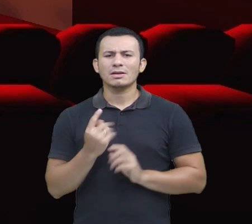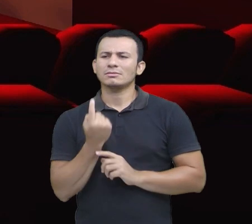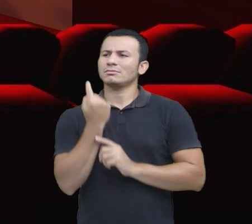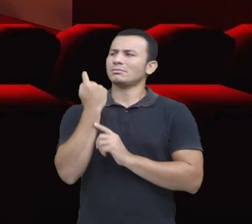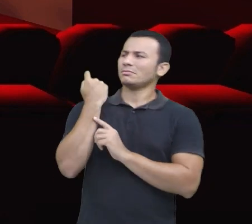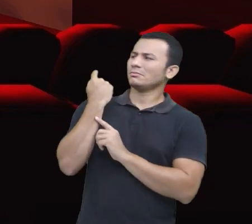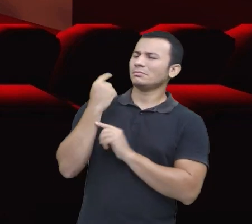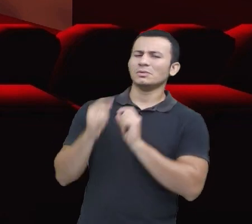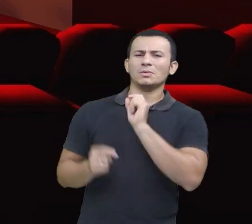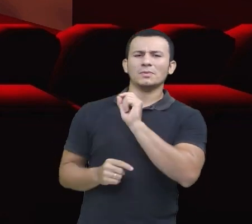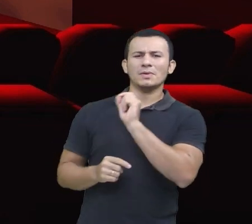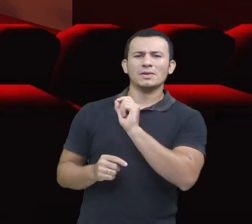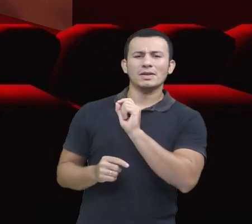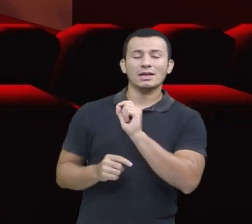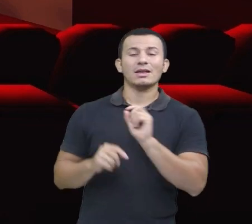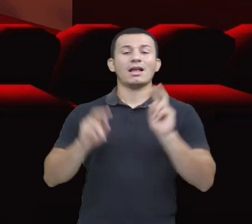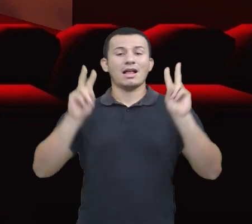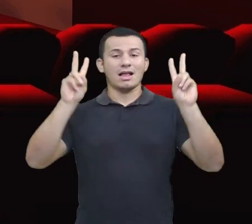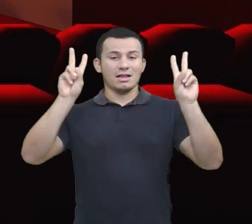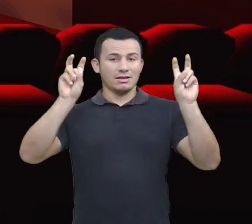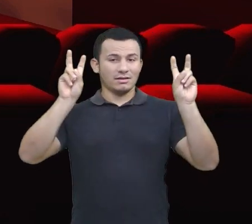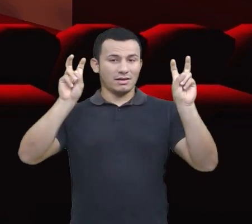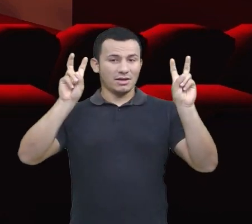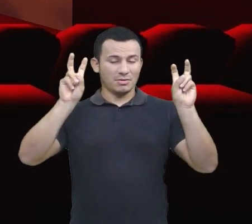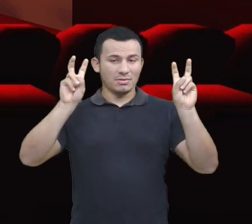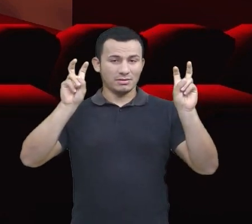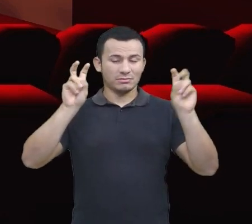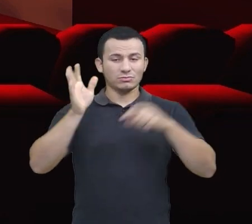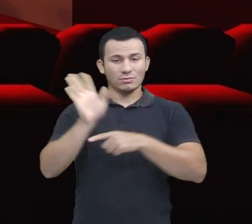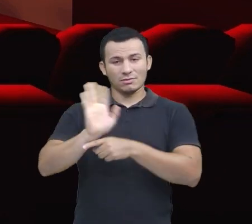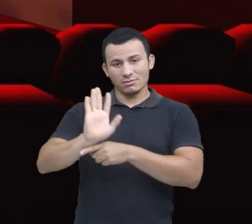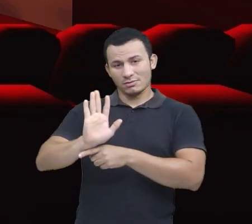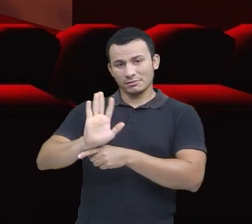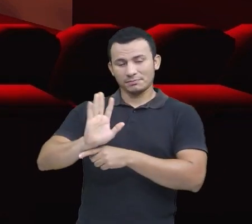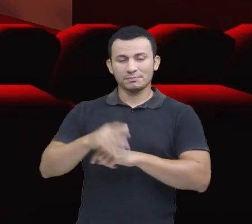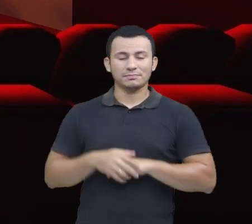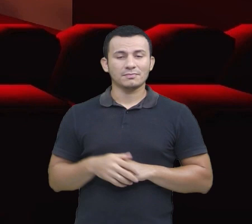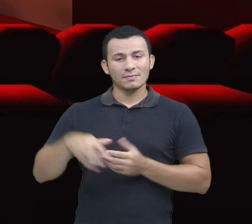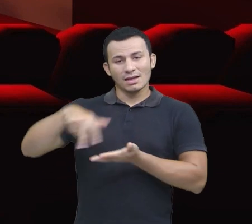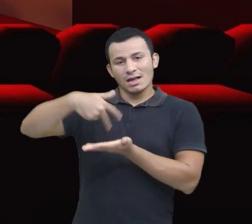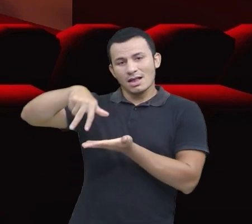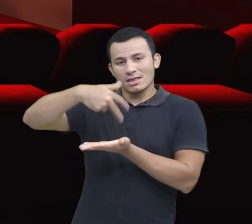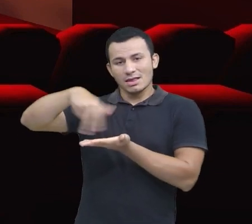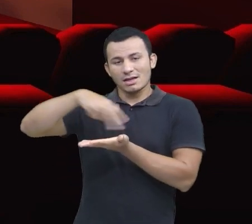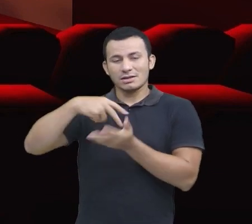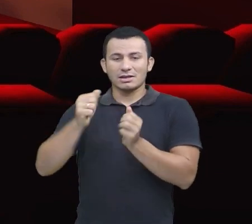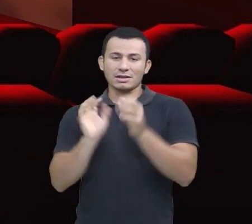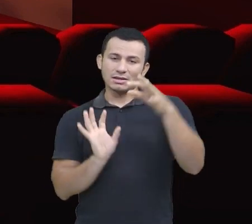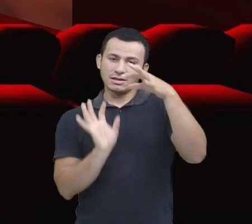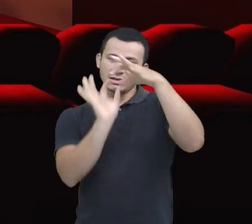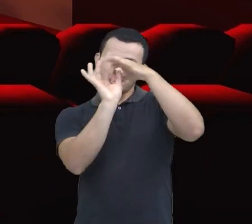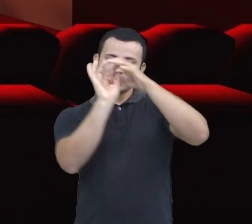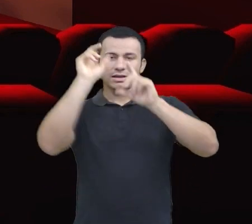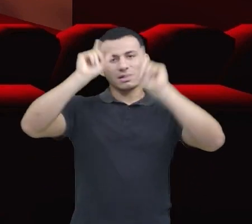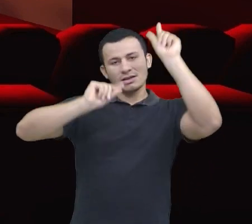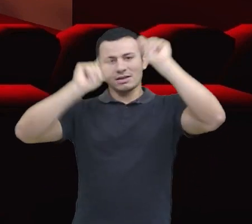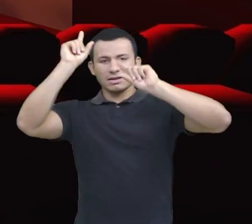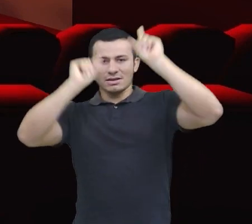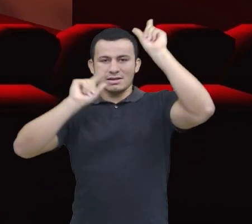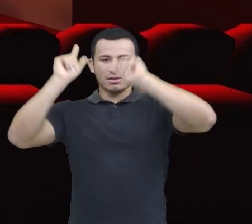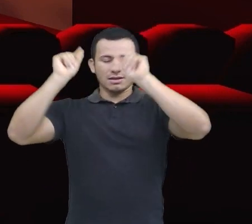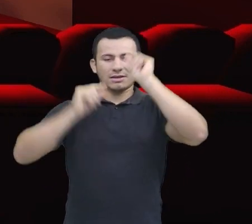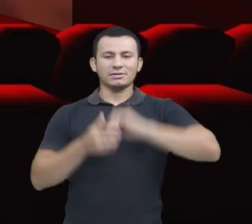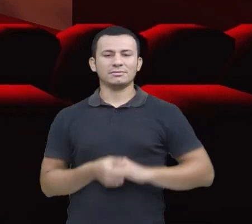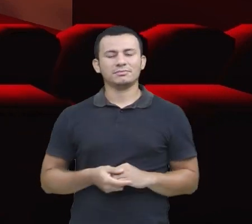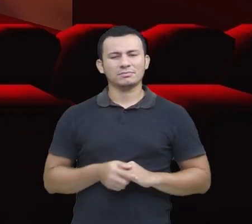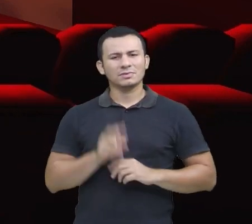estamos vendo o título deste curta, que se chama Dance com as Estrelas. O que a menininha ela está fazendo? Ela não